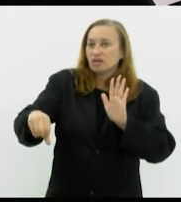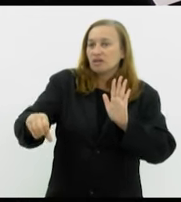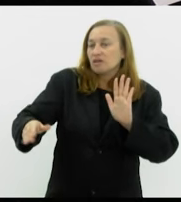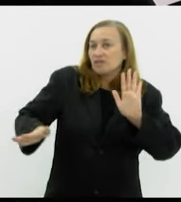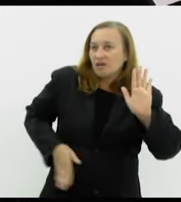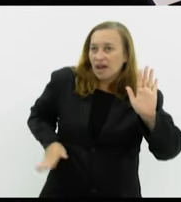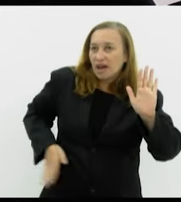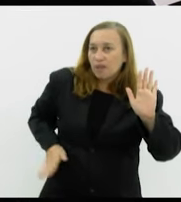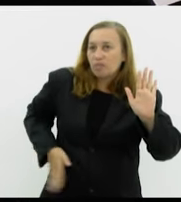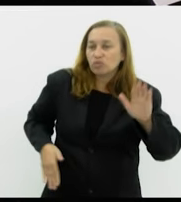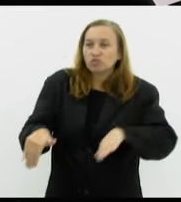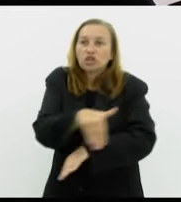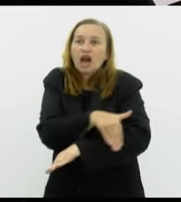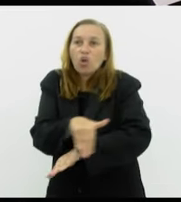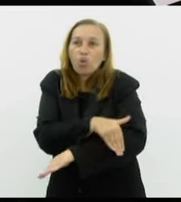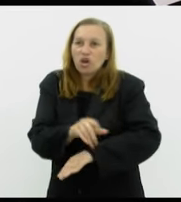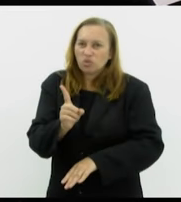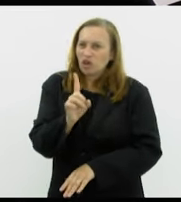conseguiram colocar.